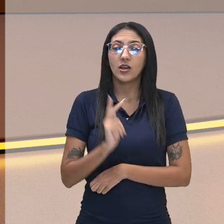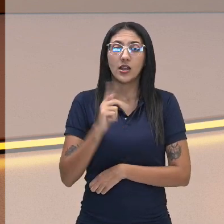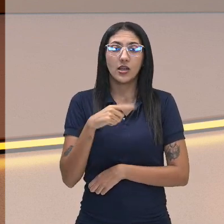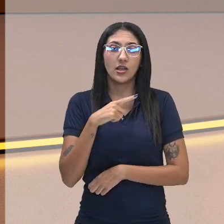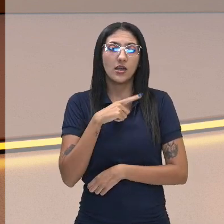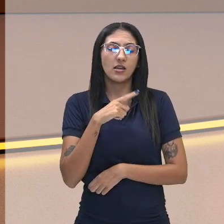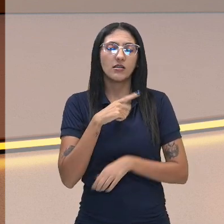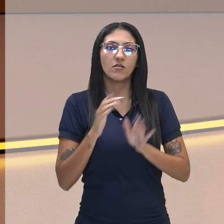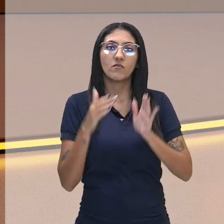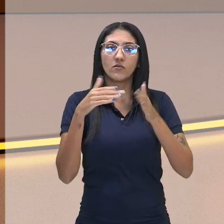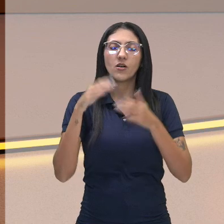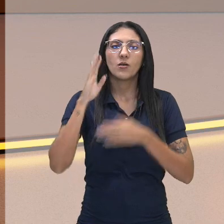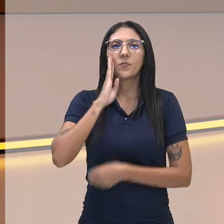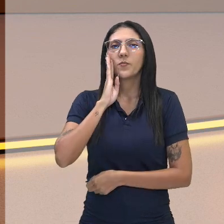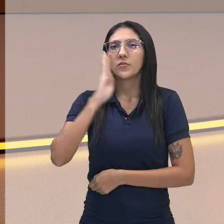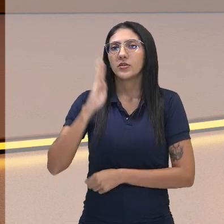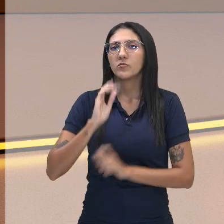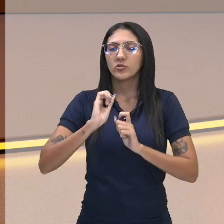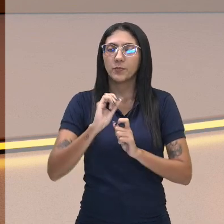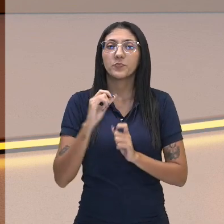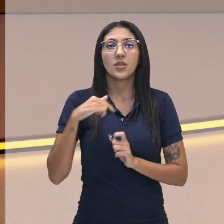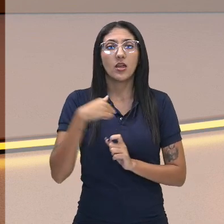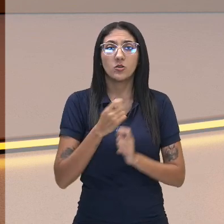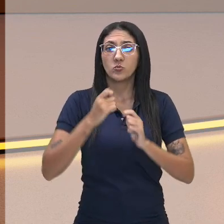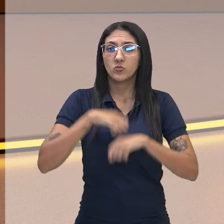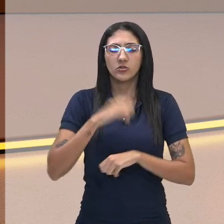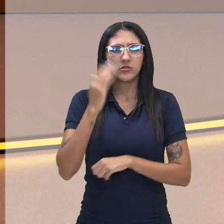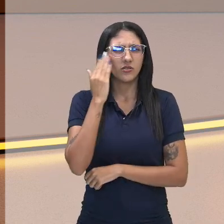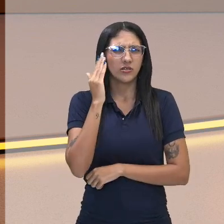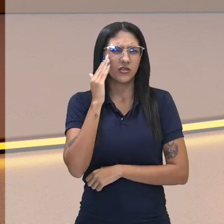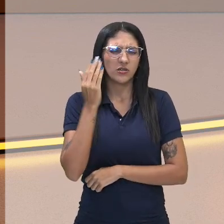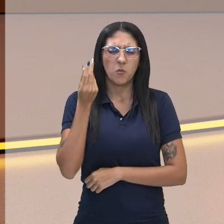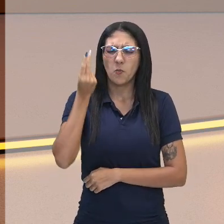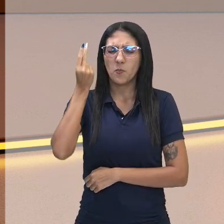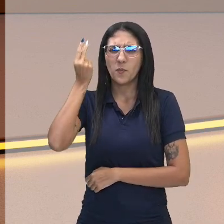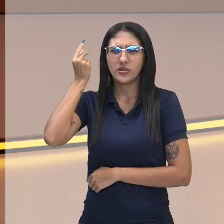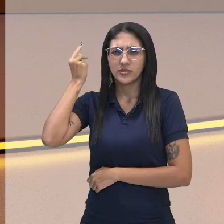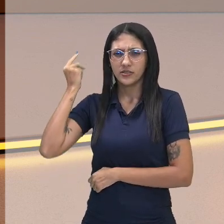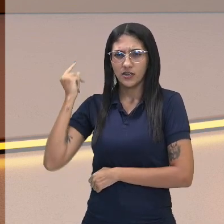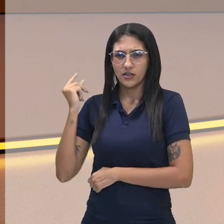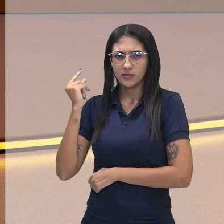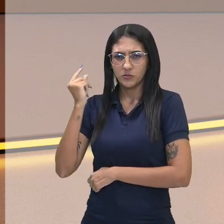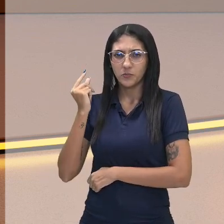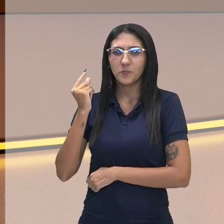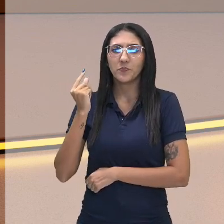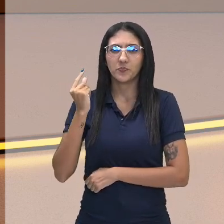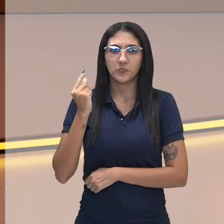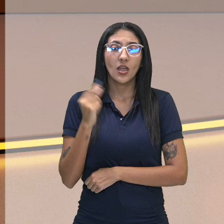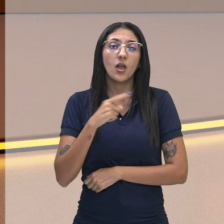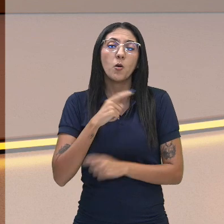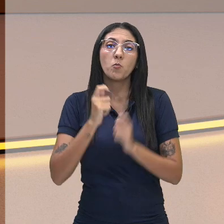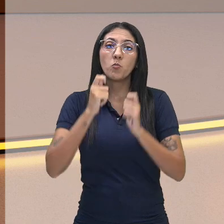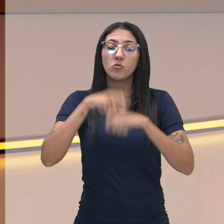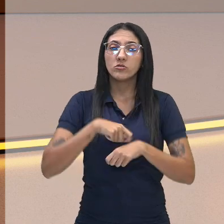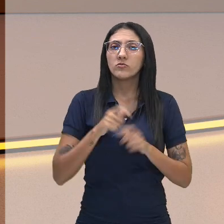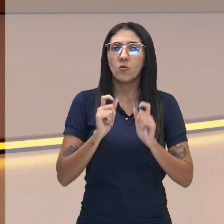debruçado justamente em compreender o passado na